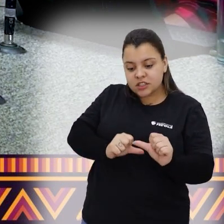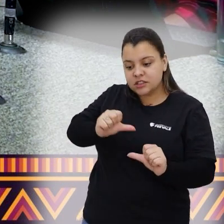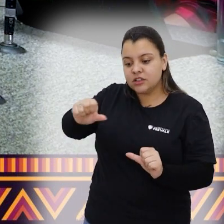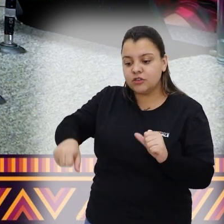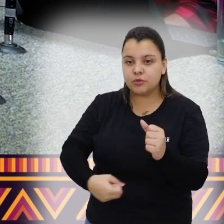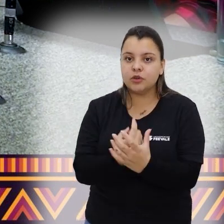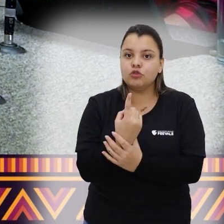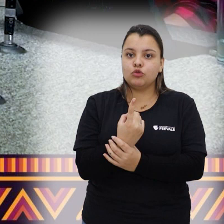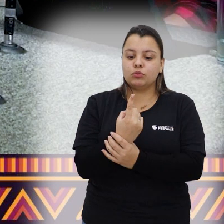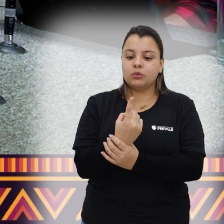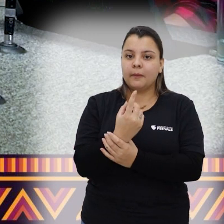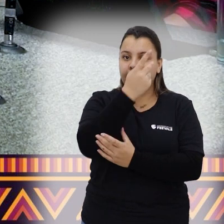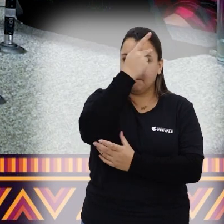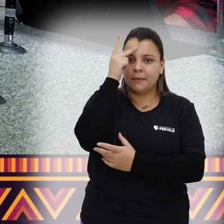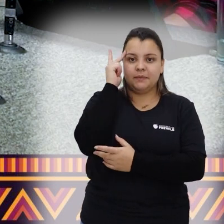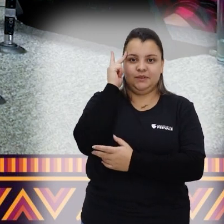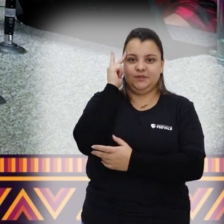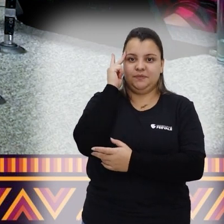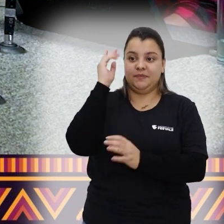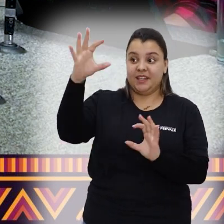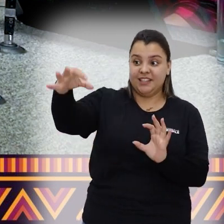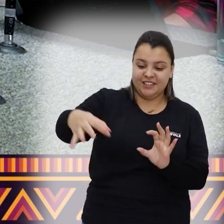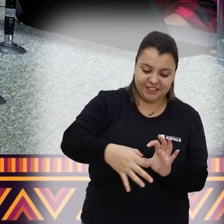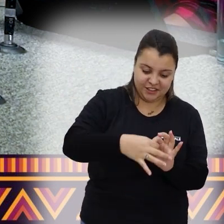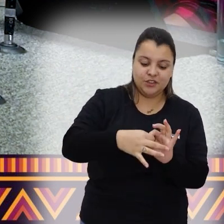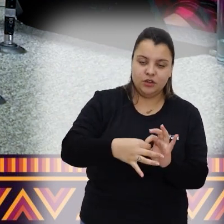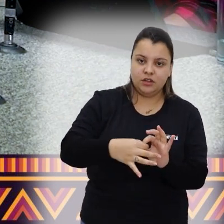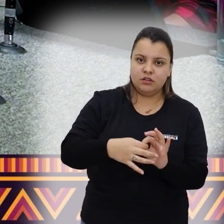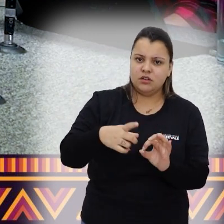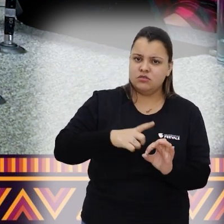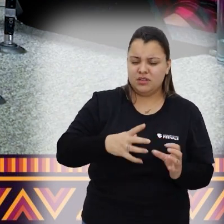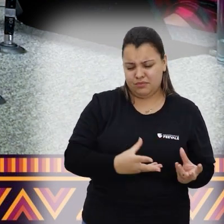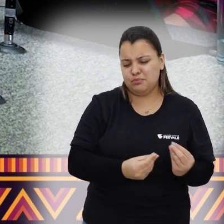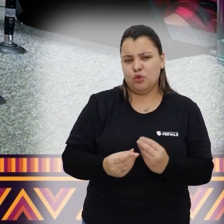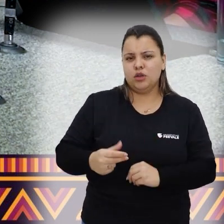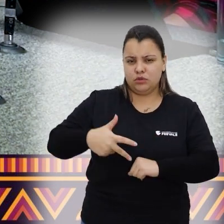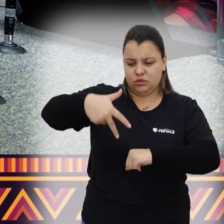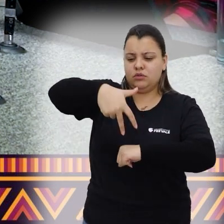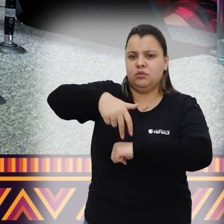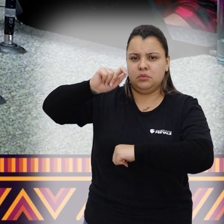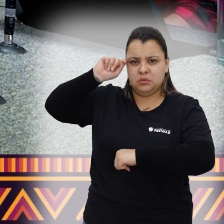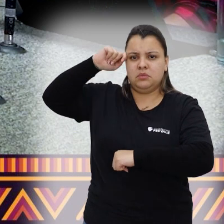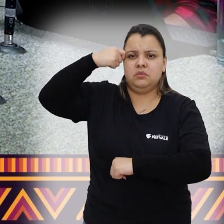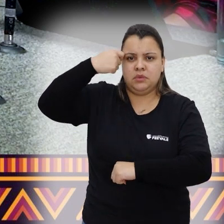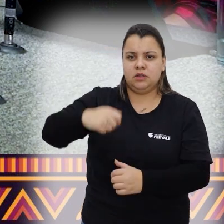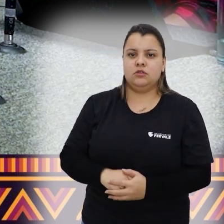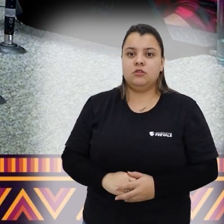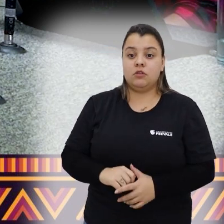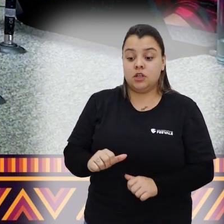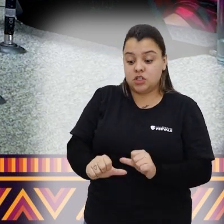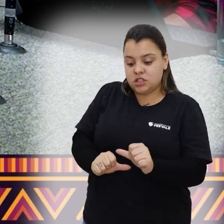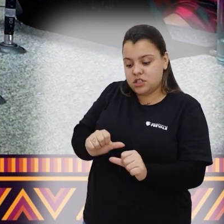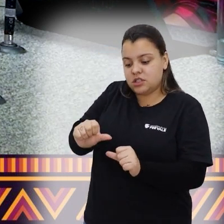simbiótico, né? Que eu acho que isso tem muito da negritude, né? Quando a gente se transforma